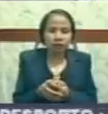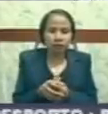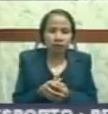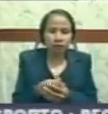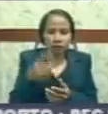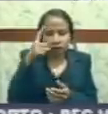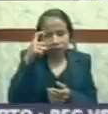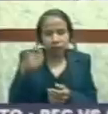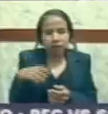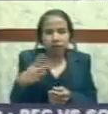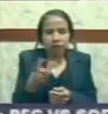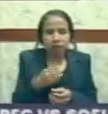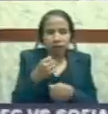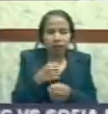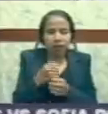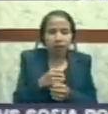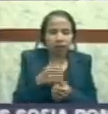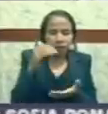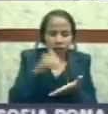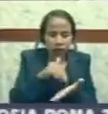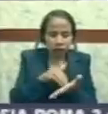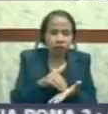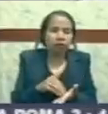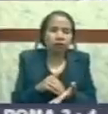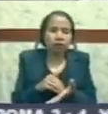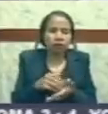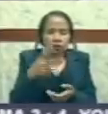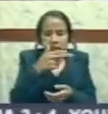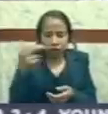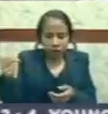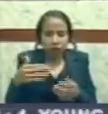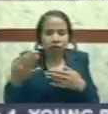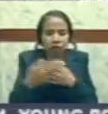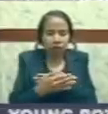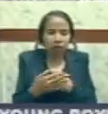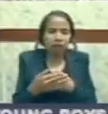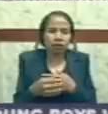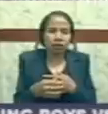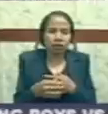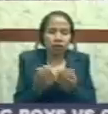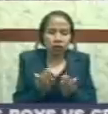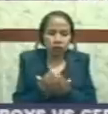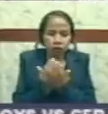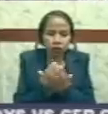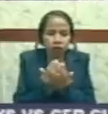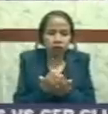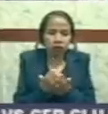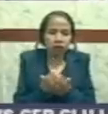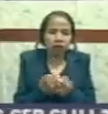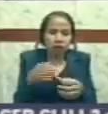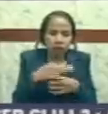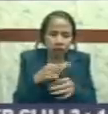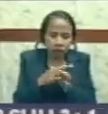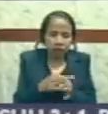tamba sama que está lahalo estudo ida ho pete pali nuneze ne be que besi kita romo si está ba hadiah